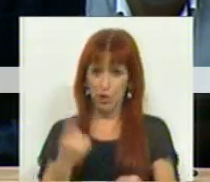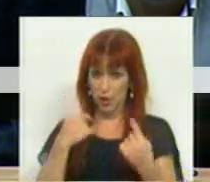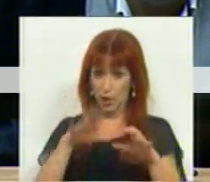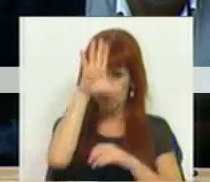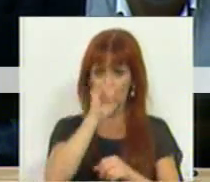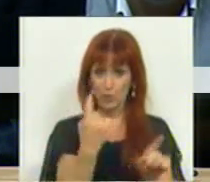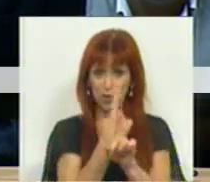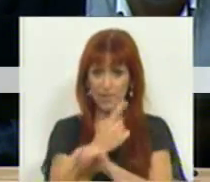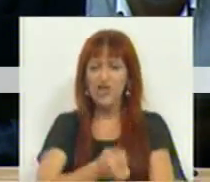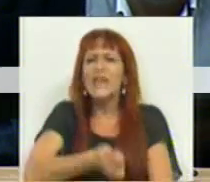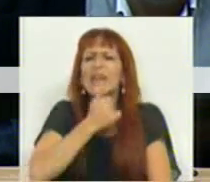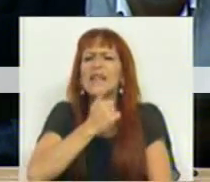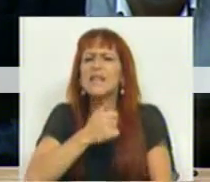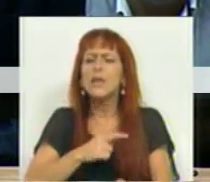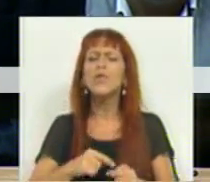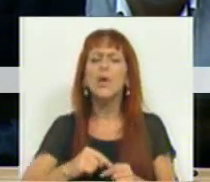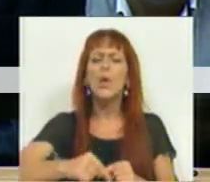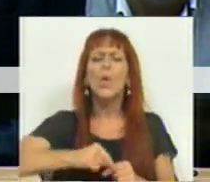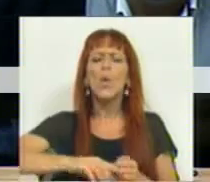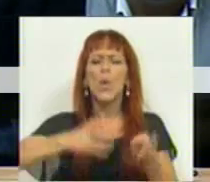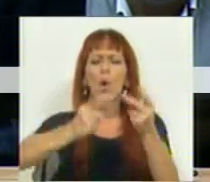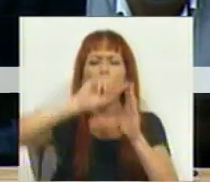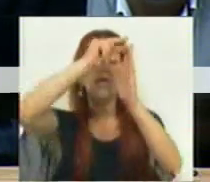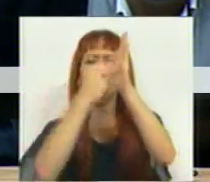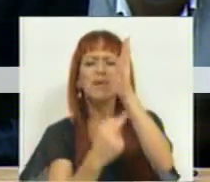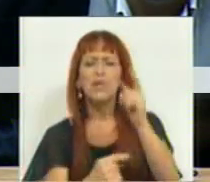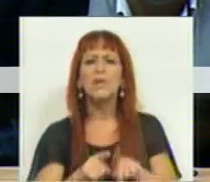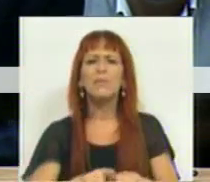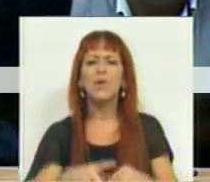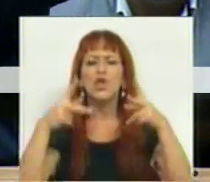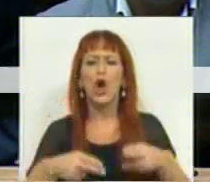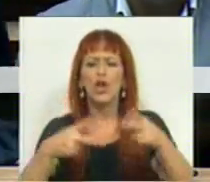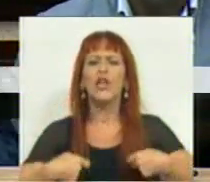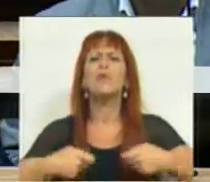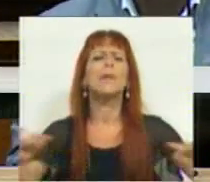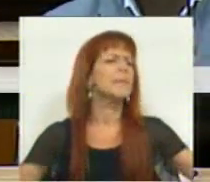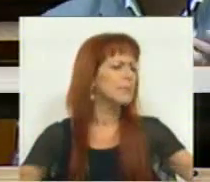Conselho de Ministros decidiu para o próximo orçamento retificativo cortar na despesa?